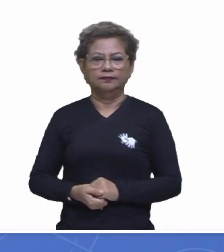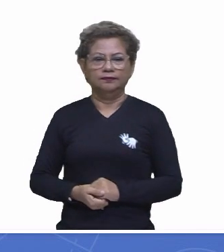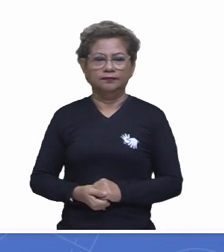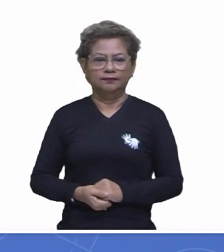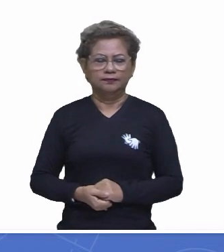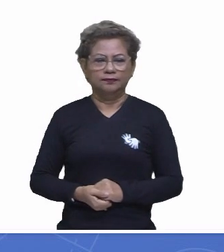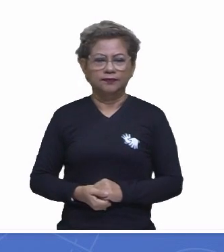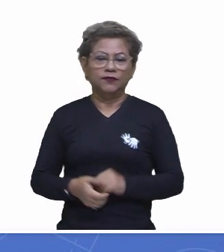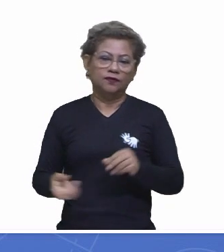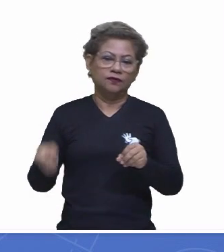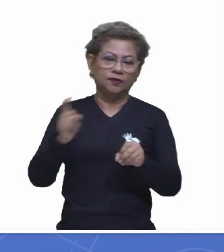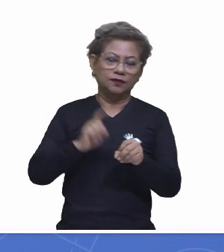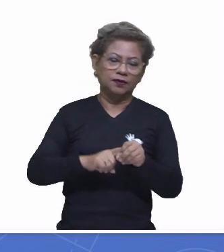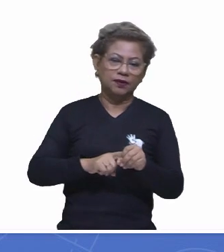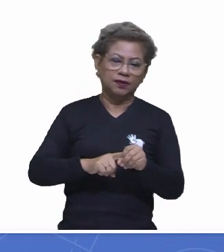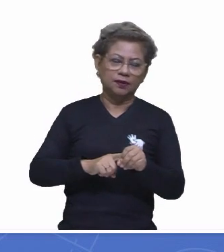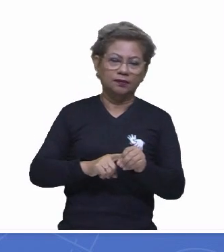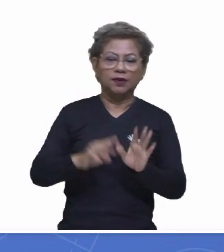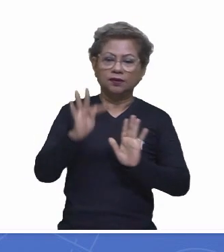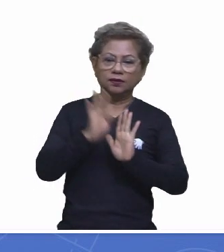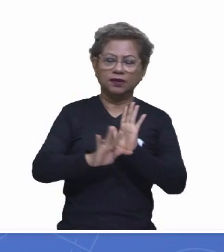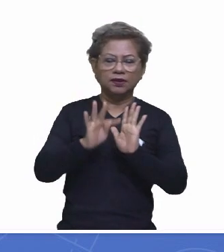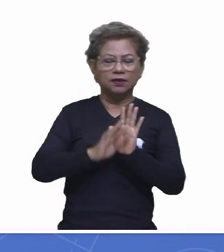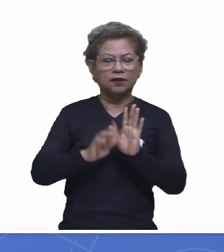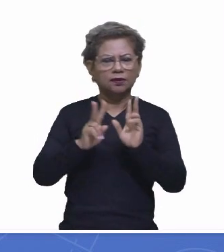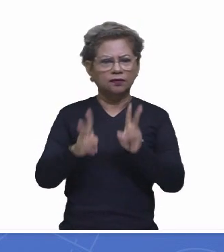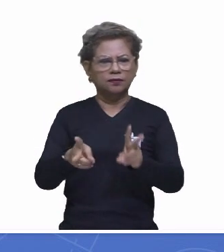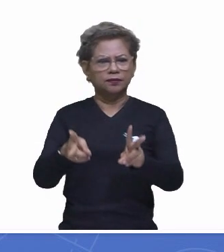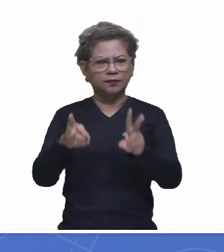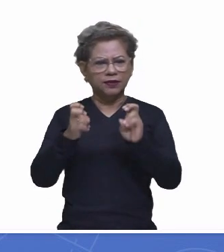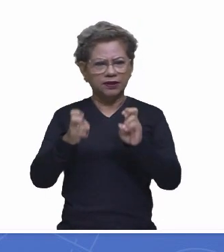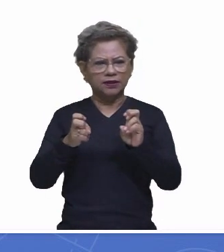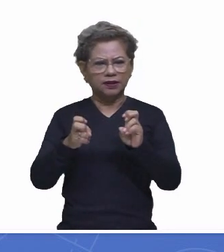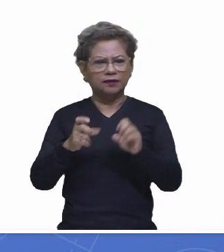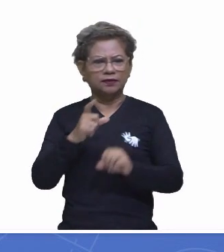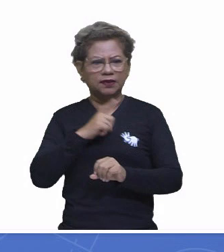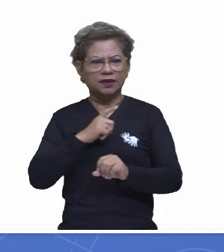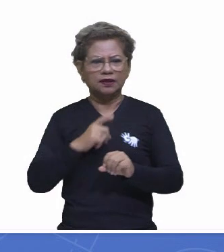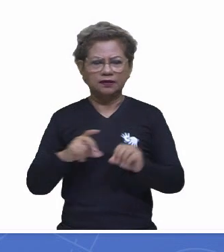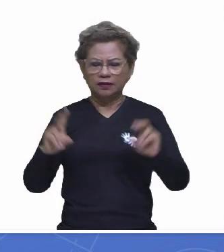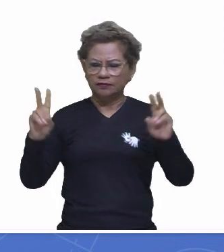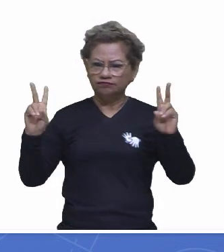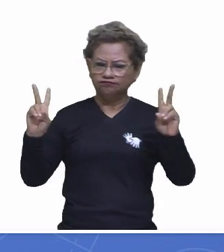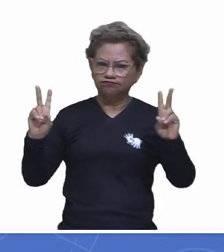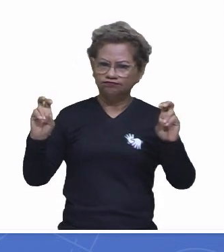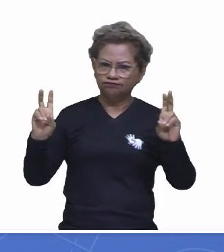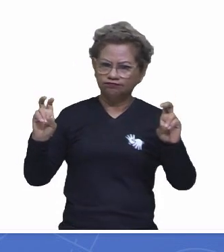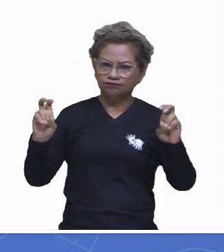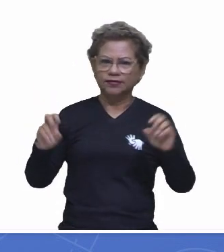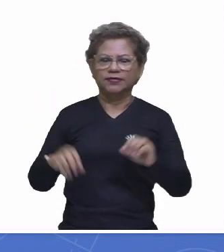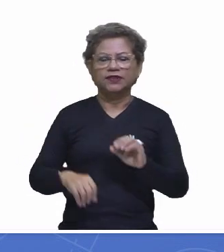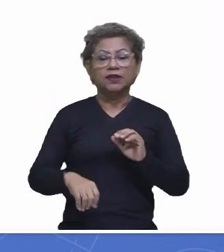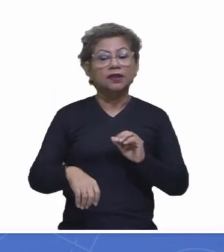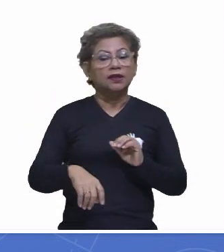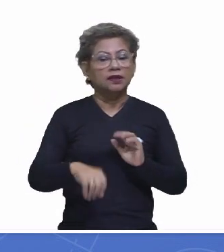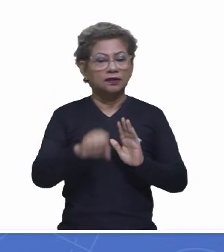nós voltamos ao nosso texto, observe que as aspas destacam exatamente ouro do século